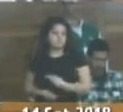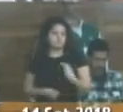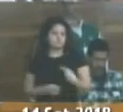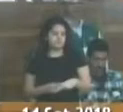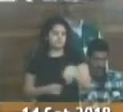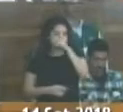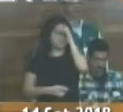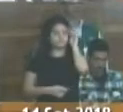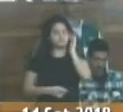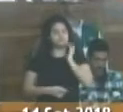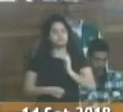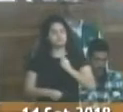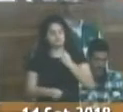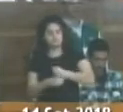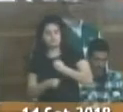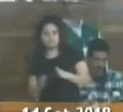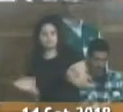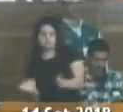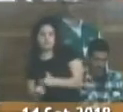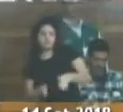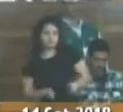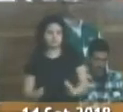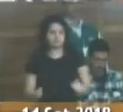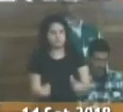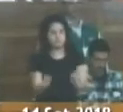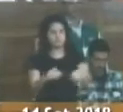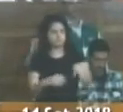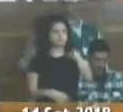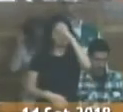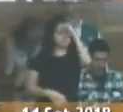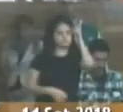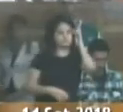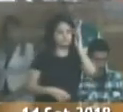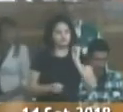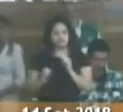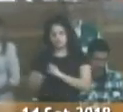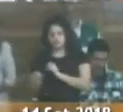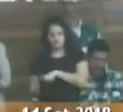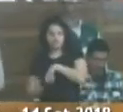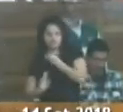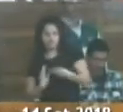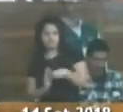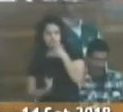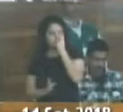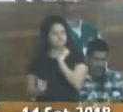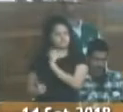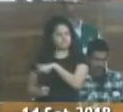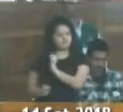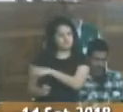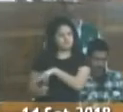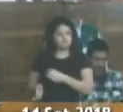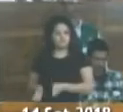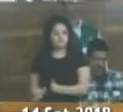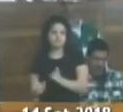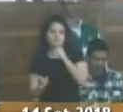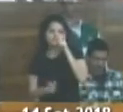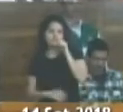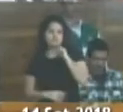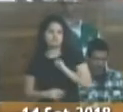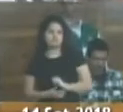as pessoas constroem na beira das cachoeiras, as pessoas jogam todos os detritos nos